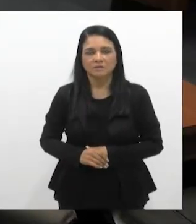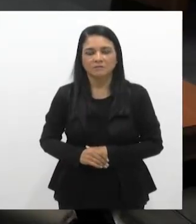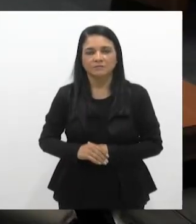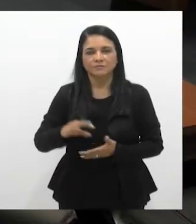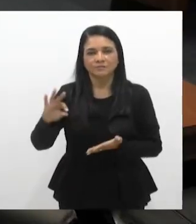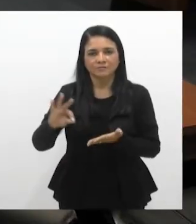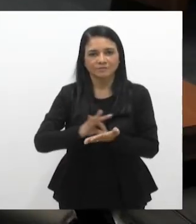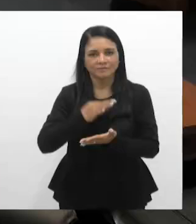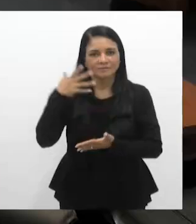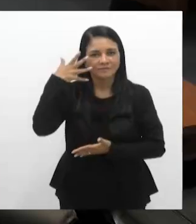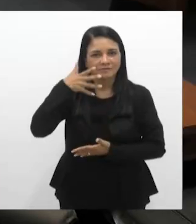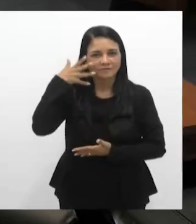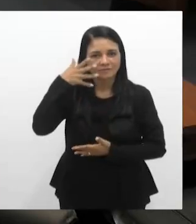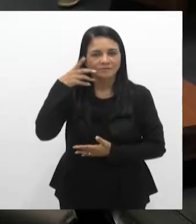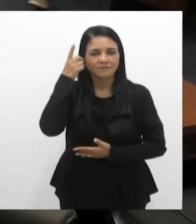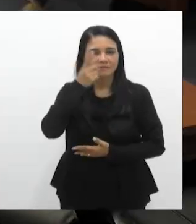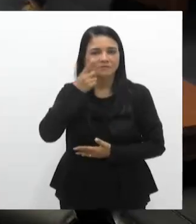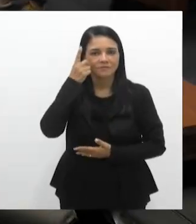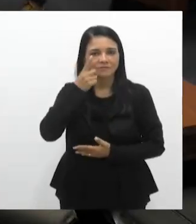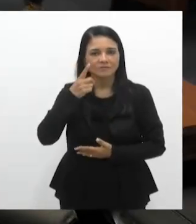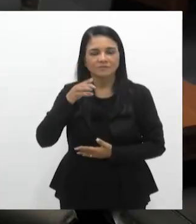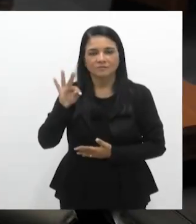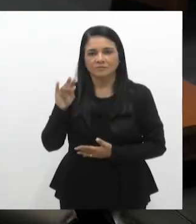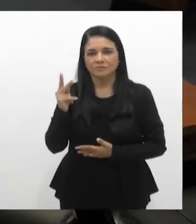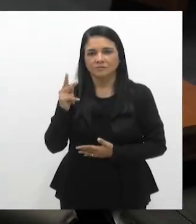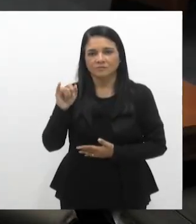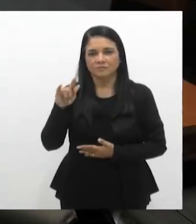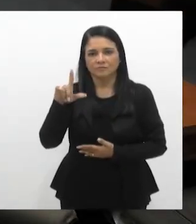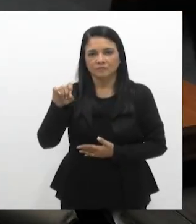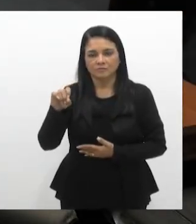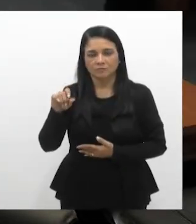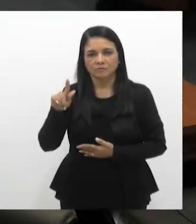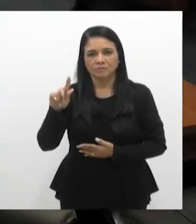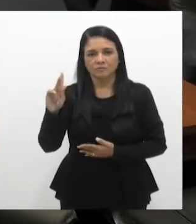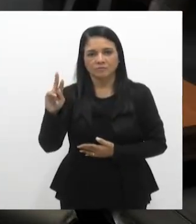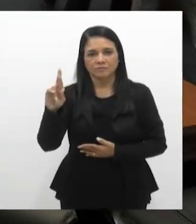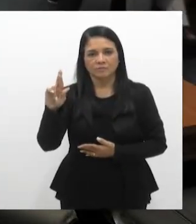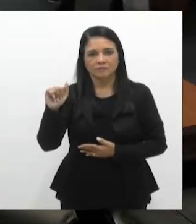Próximo orador inscrito, nobre deputado Tiago Rangel.